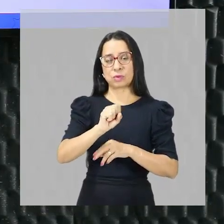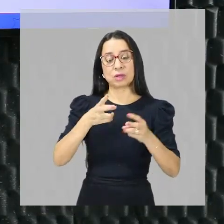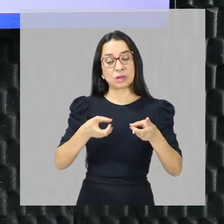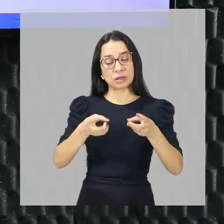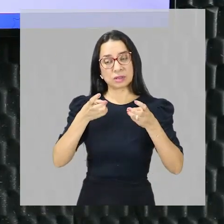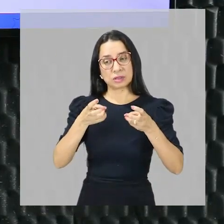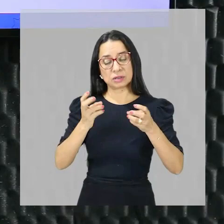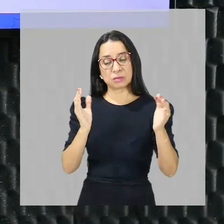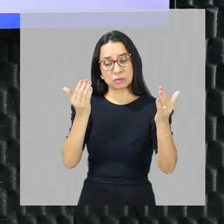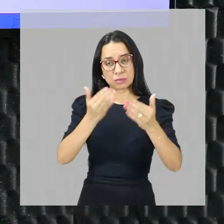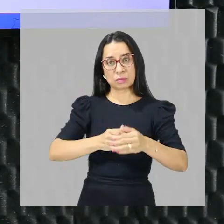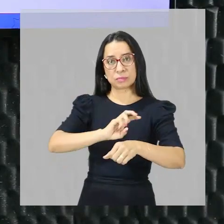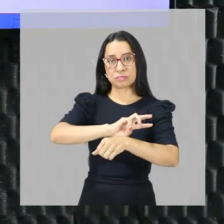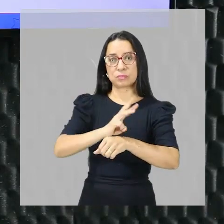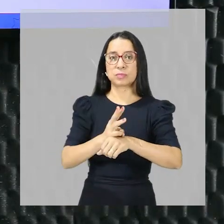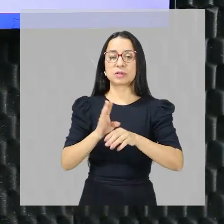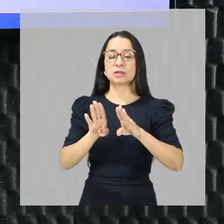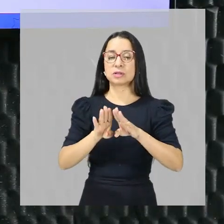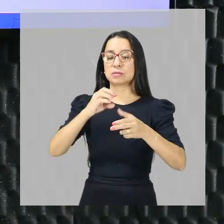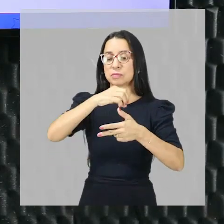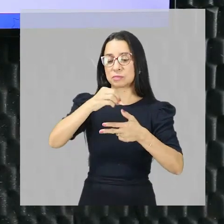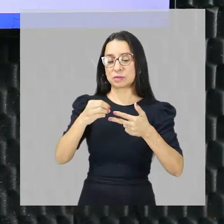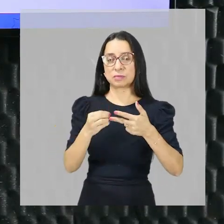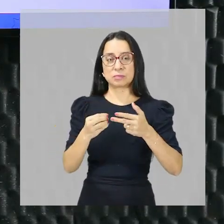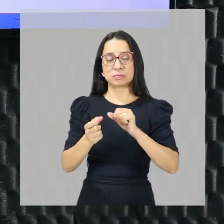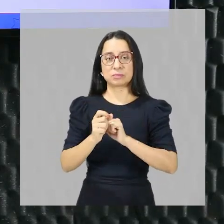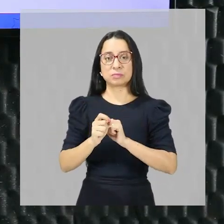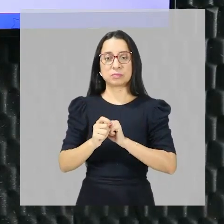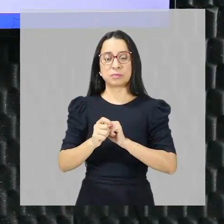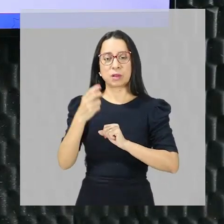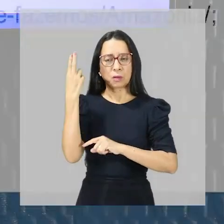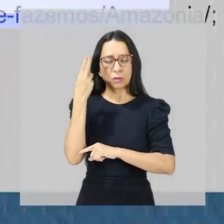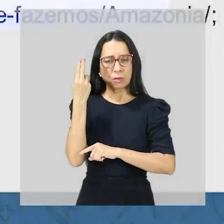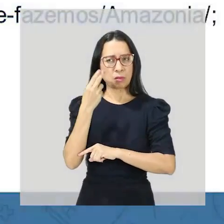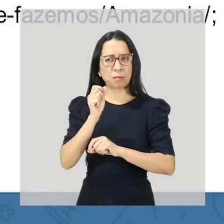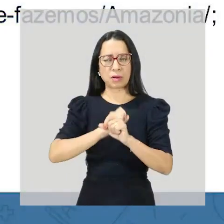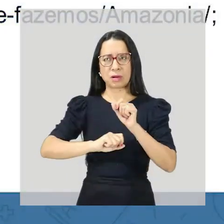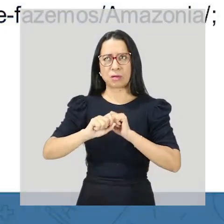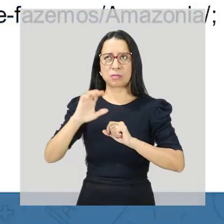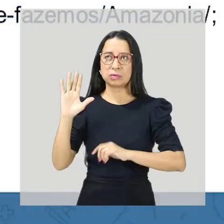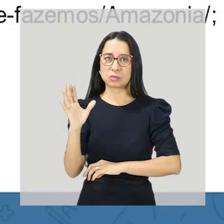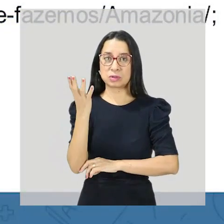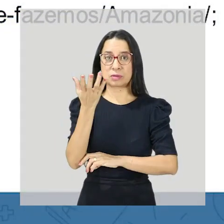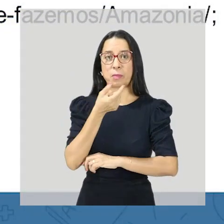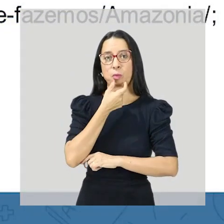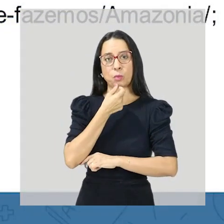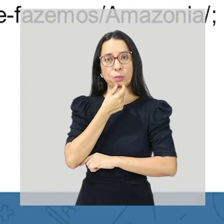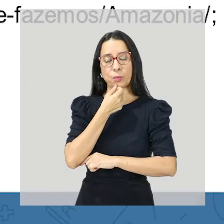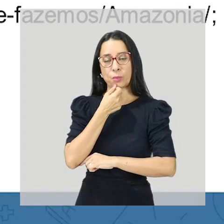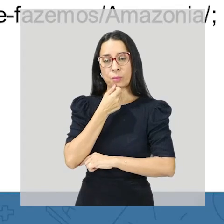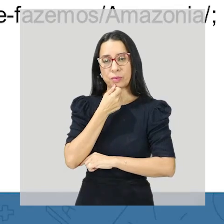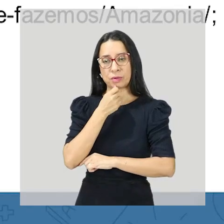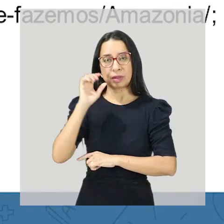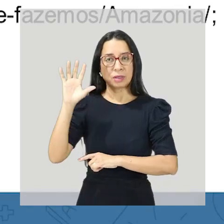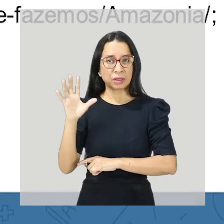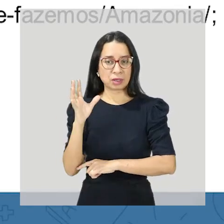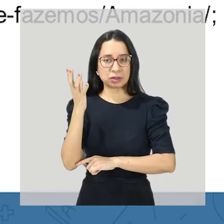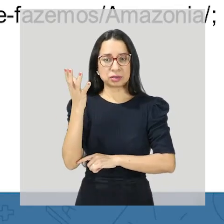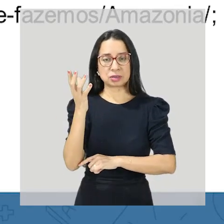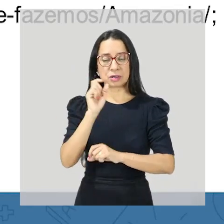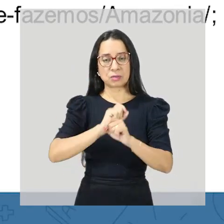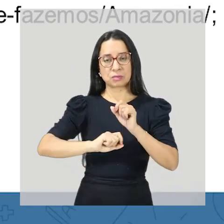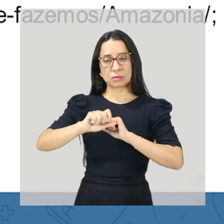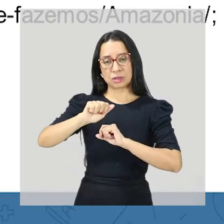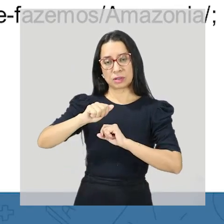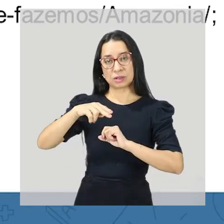nas provas do Enem quanto nas provas da UEMA, normalmente não vai dizer assim, ação do homem. Vem o termo ação antrópica.